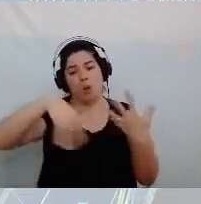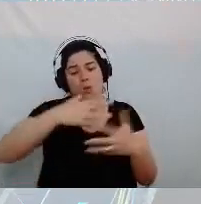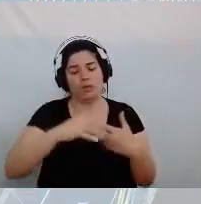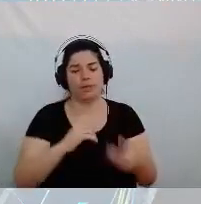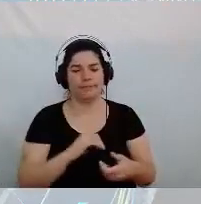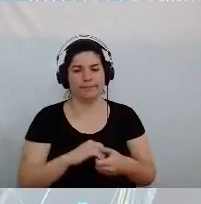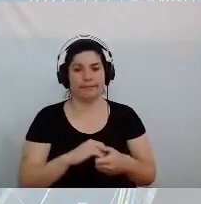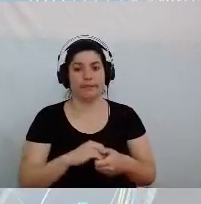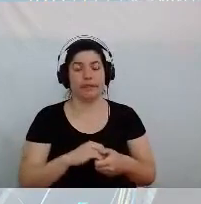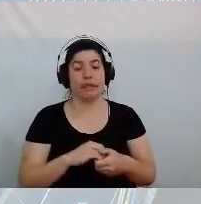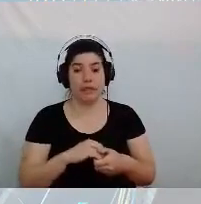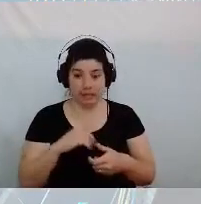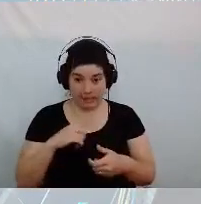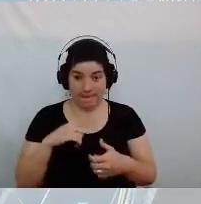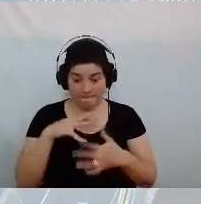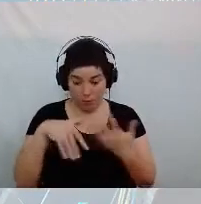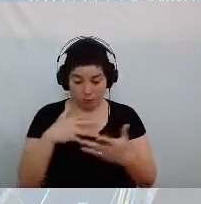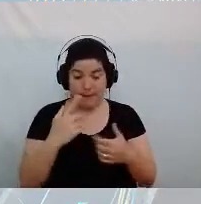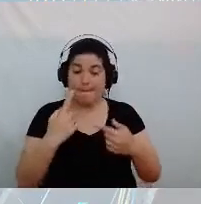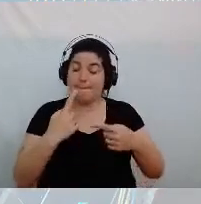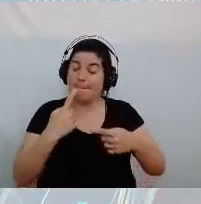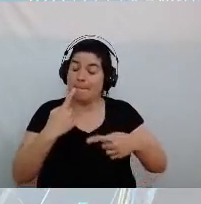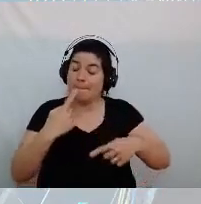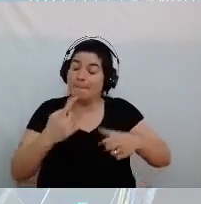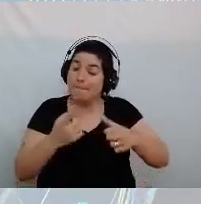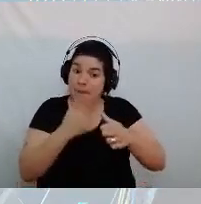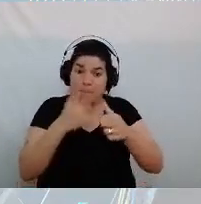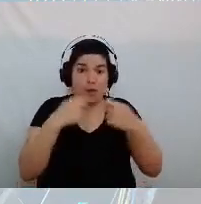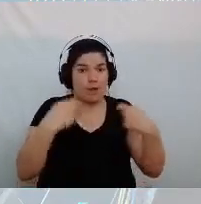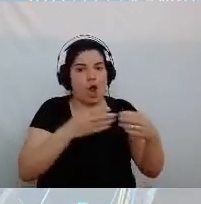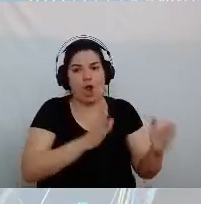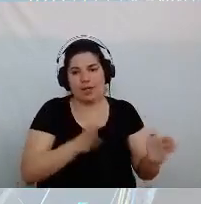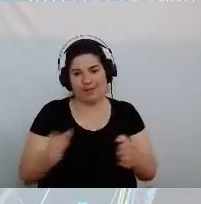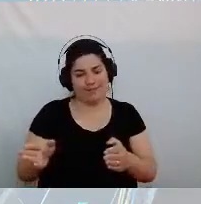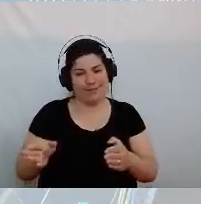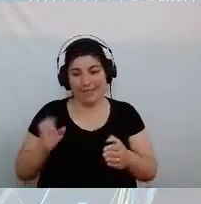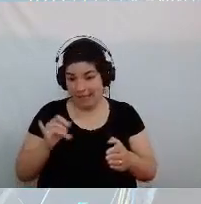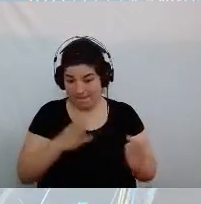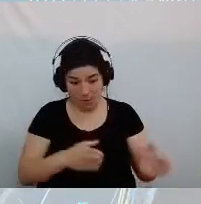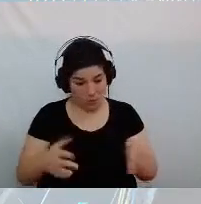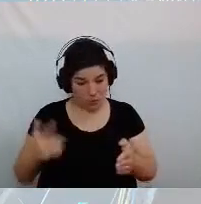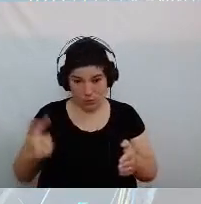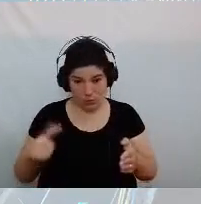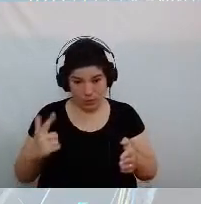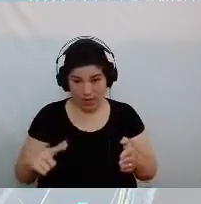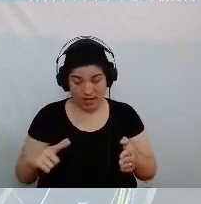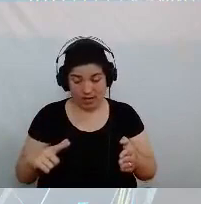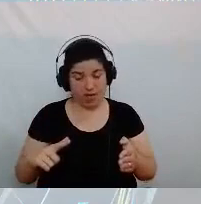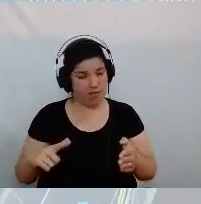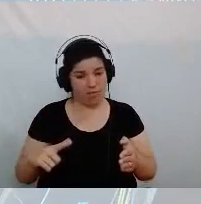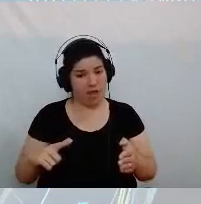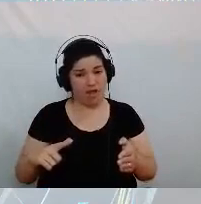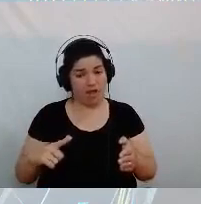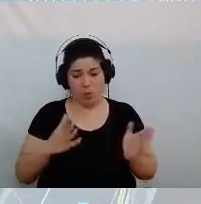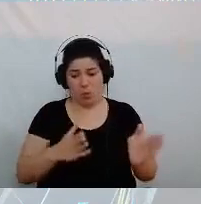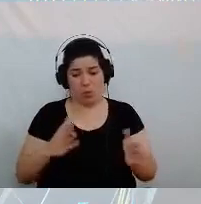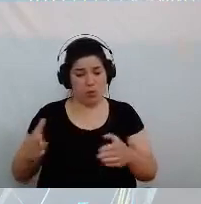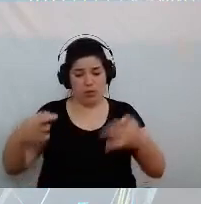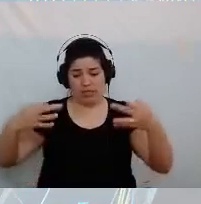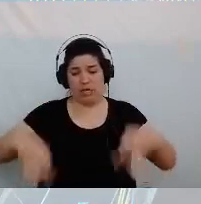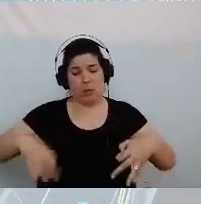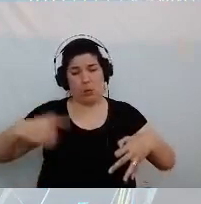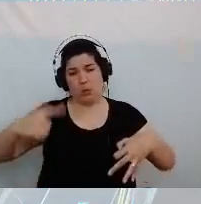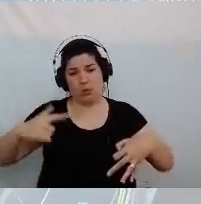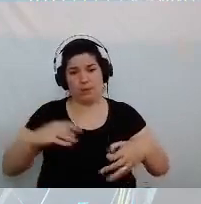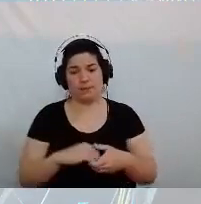ter organização sem sem organização você não tem nem bagunça você tem desorganização sem design você não tem um código